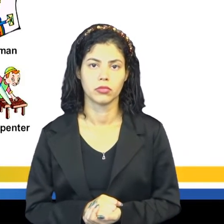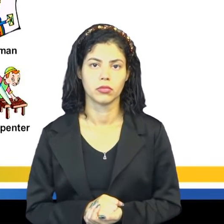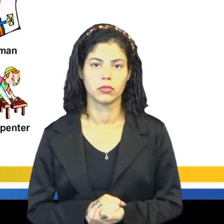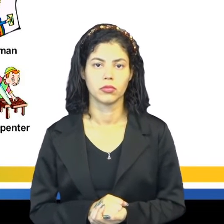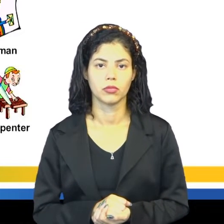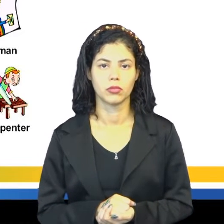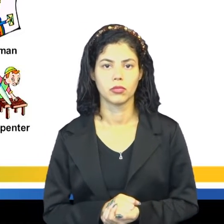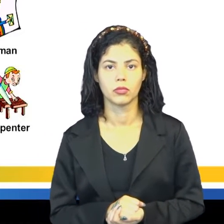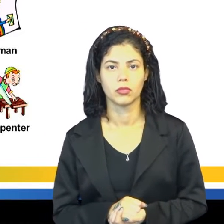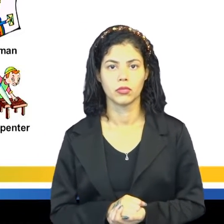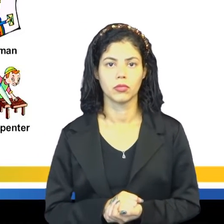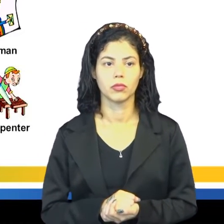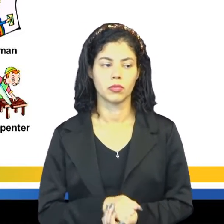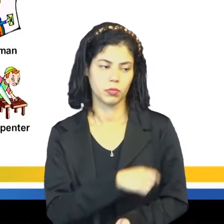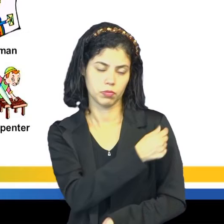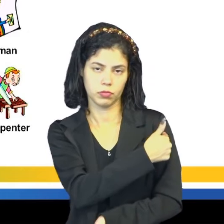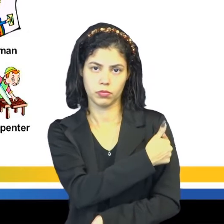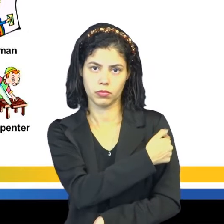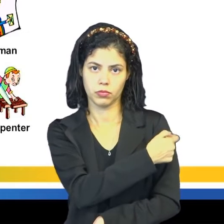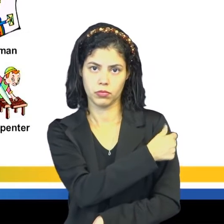a enfermeira.